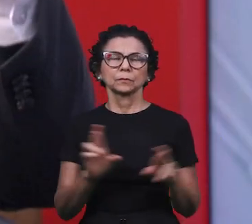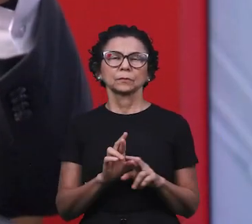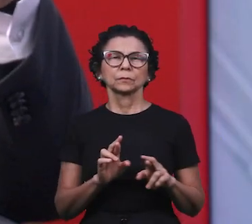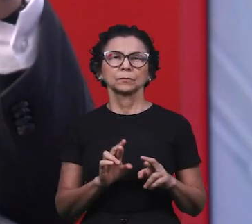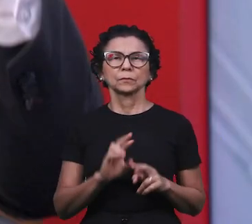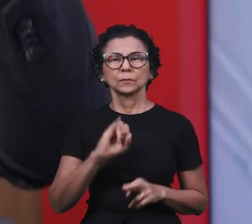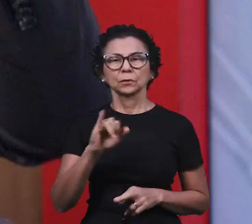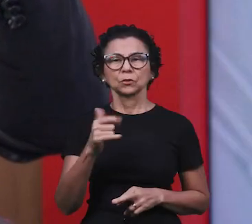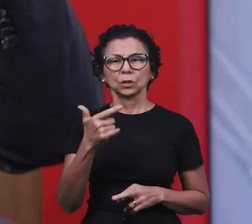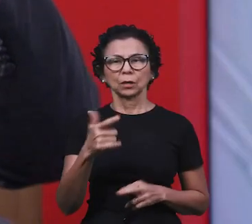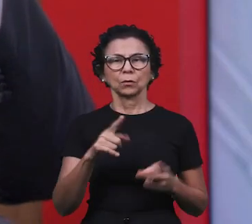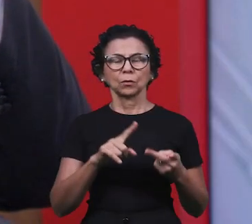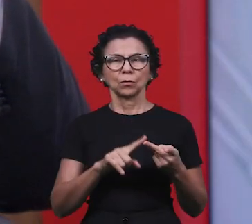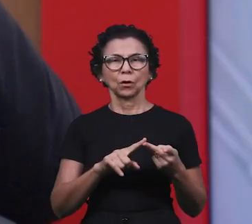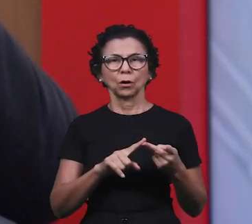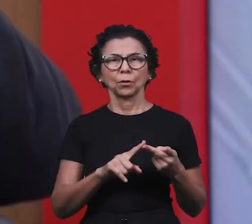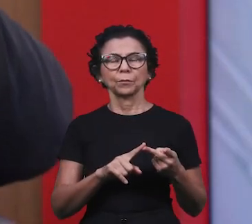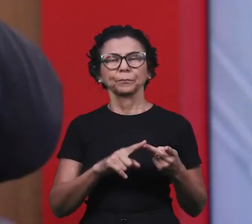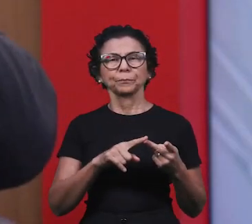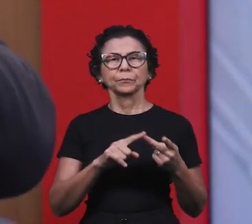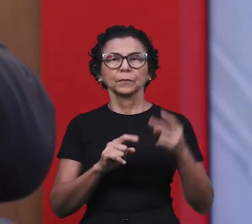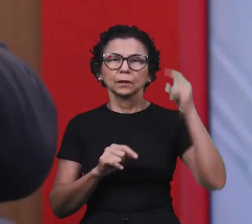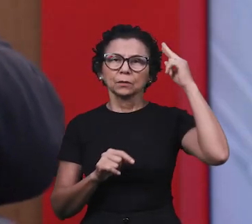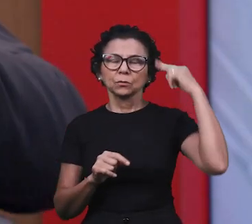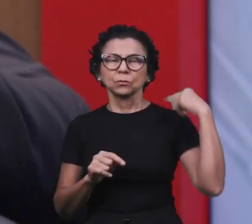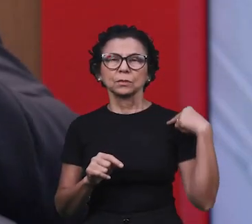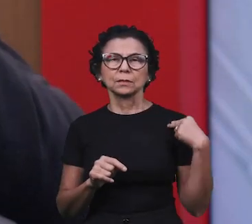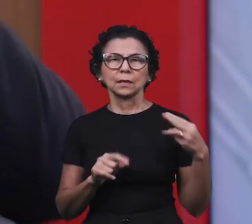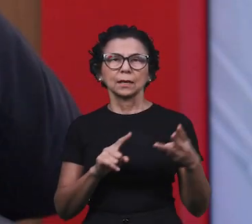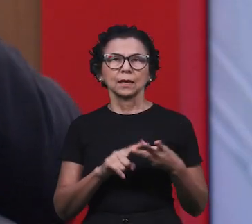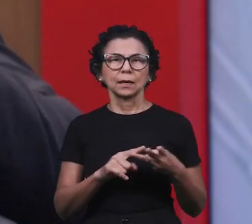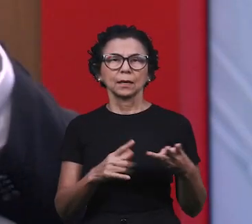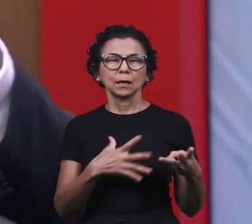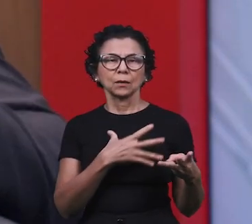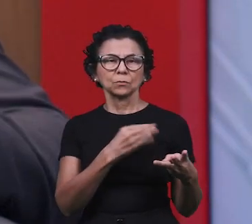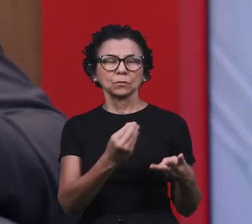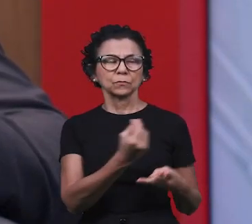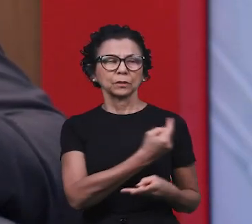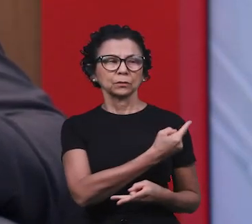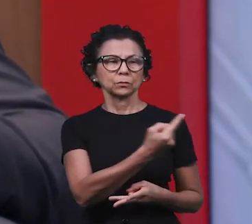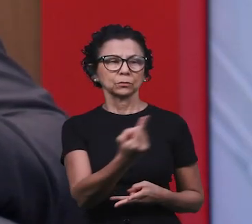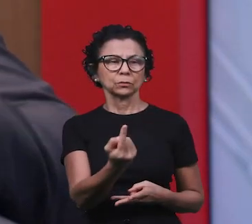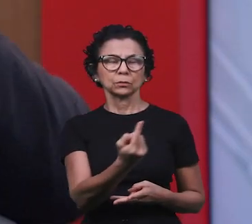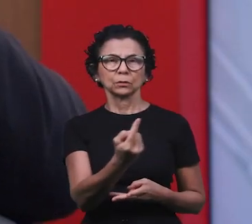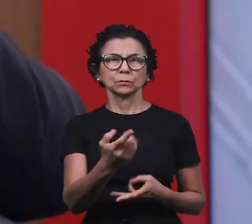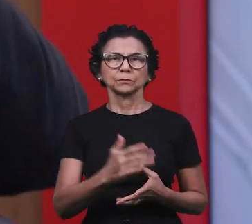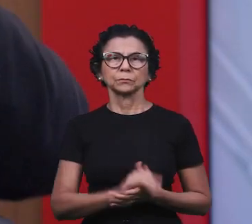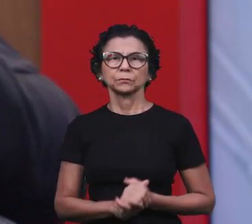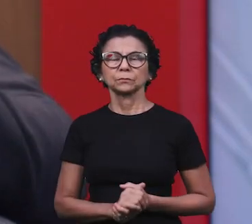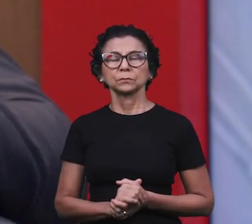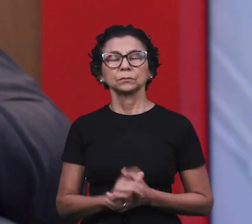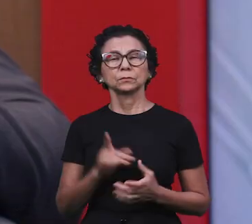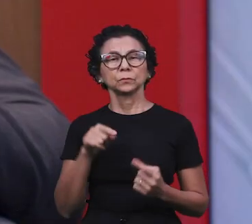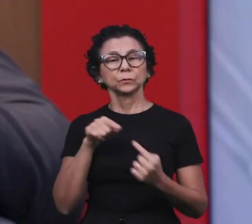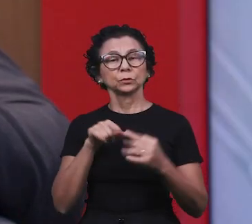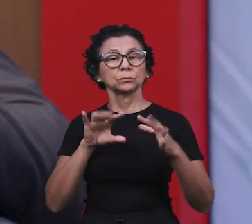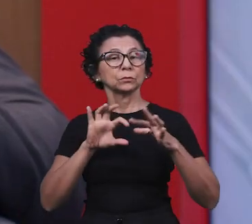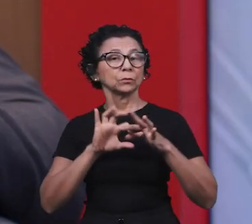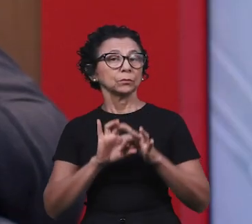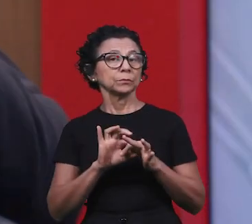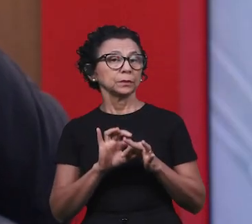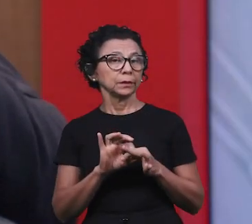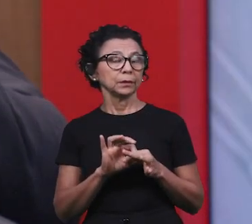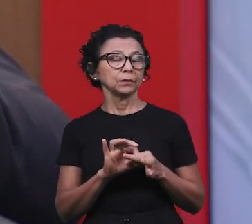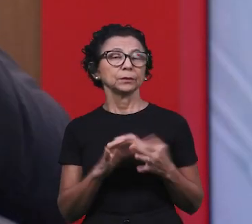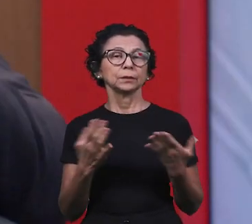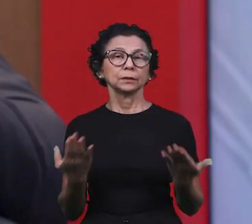o pai, a família, os filhos, José. Era o objetivo. O objetivo sempre foi a comunhão.